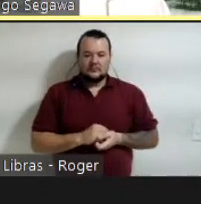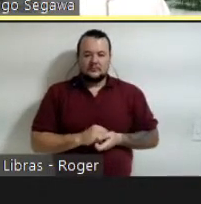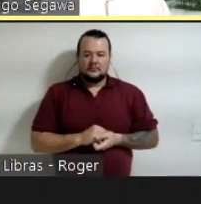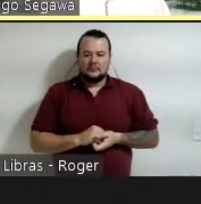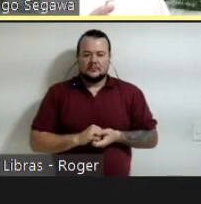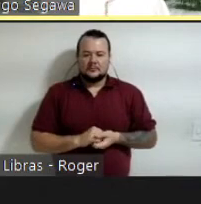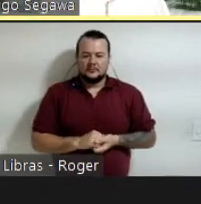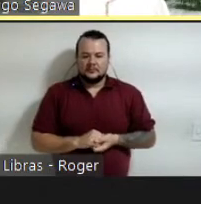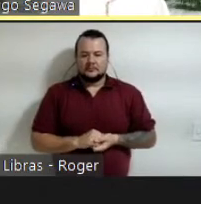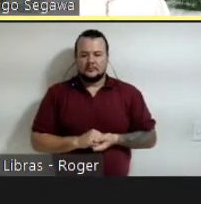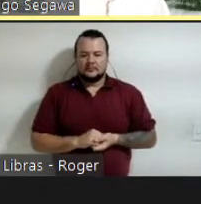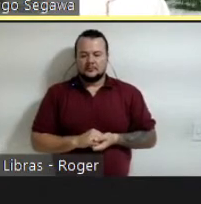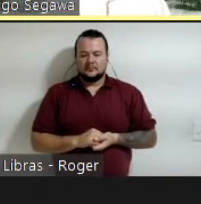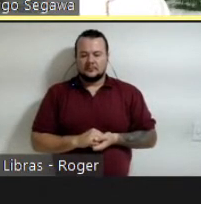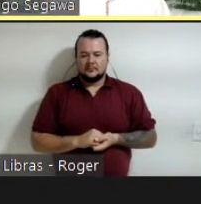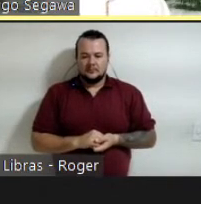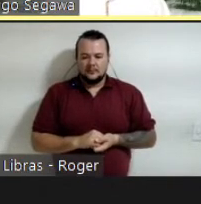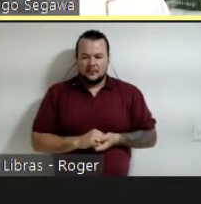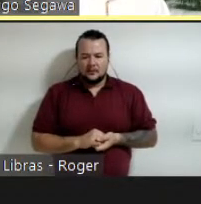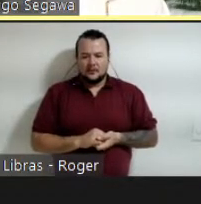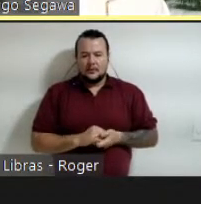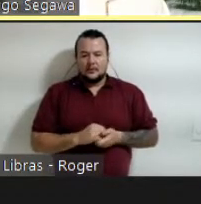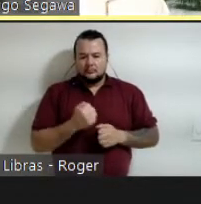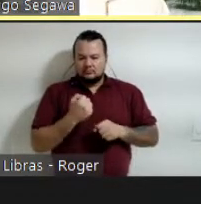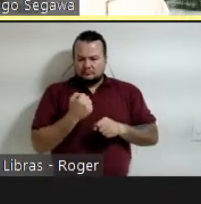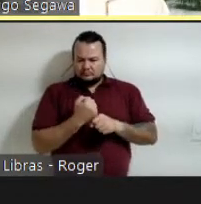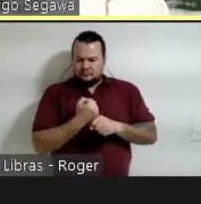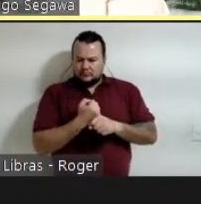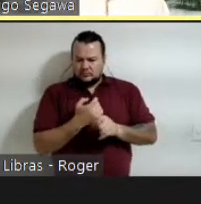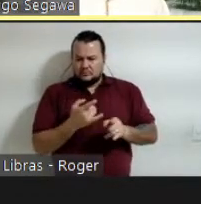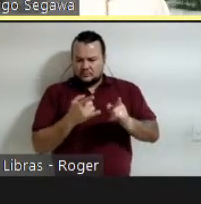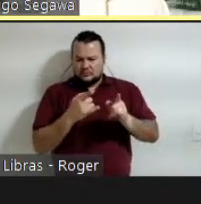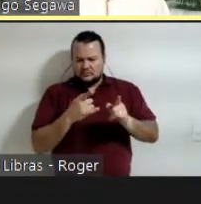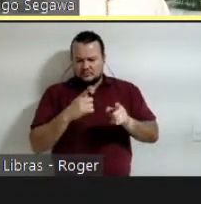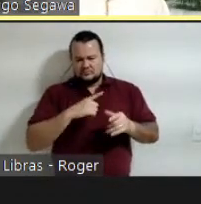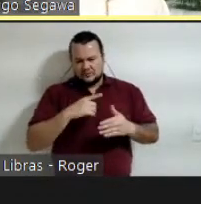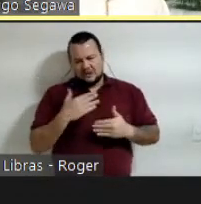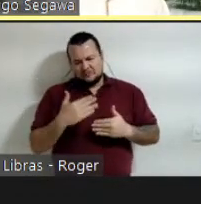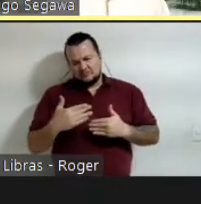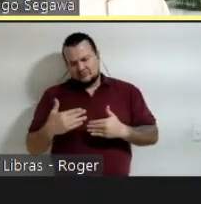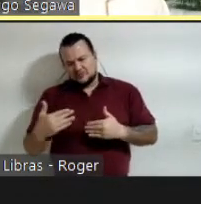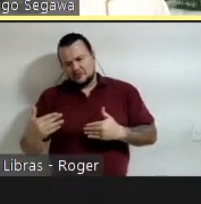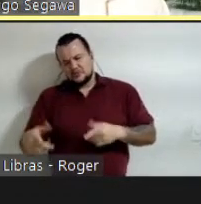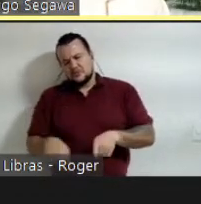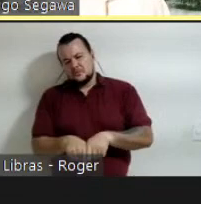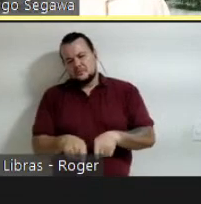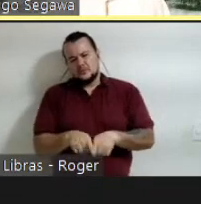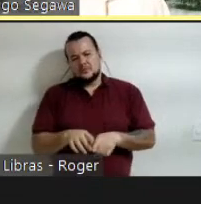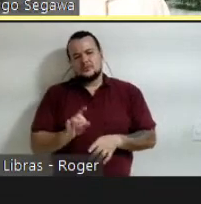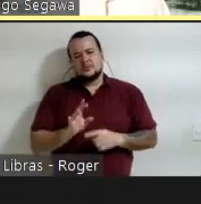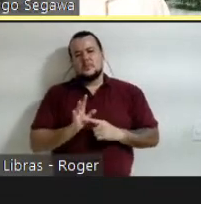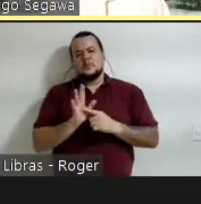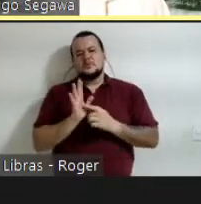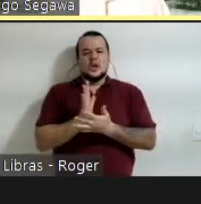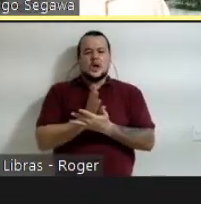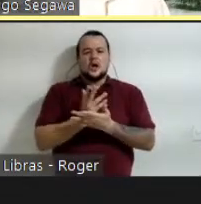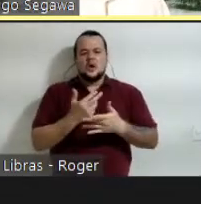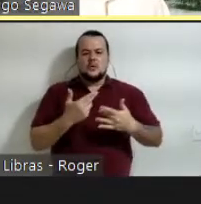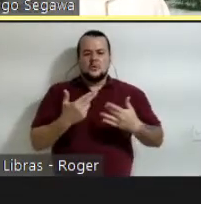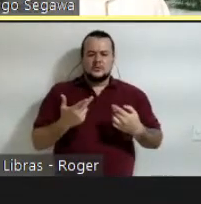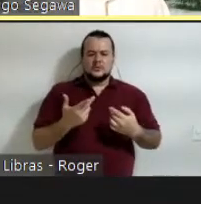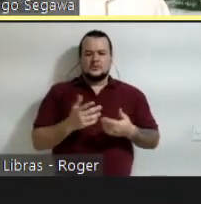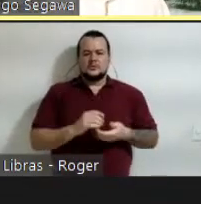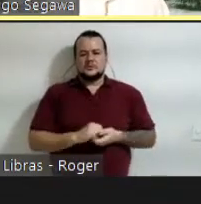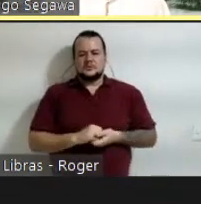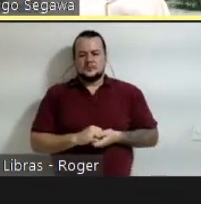Bom, esta obra fez carreira também, né? Só vou mostrar algumas coisas, alguns efeitos, né? Esse interior, né?